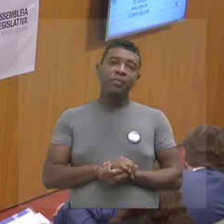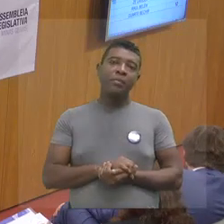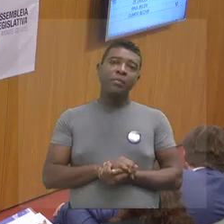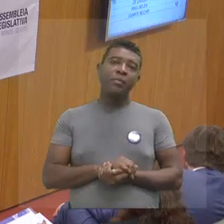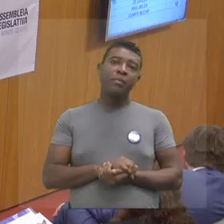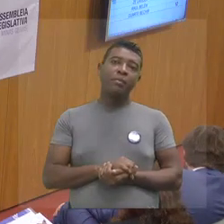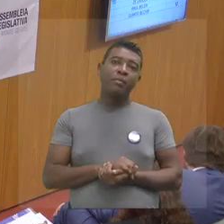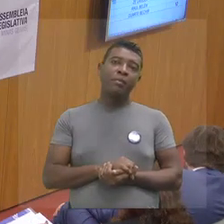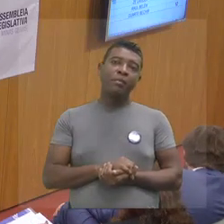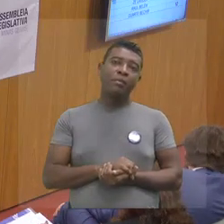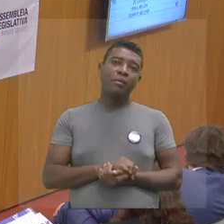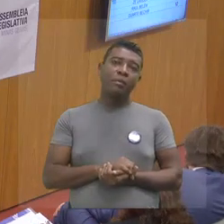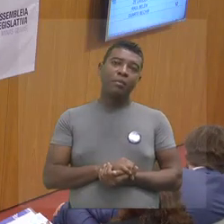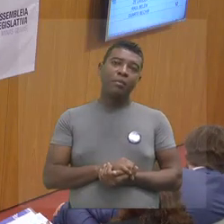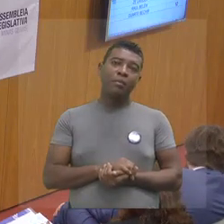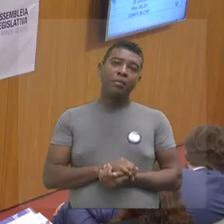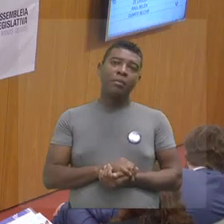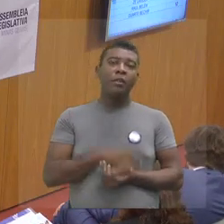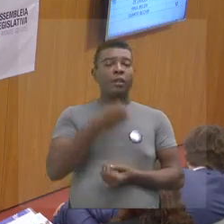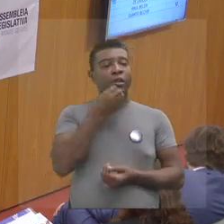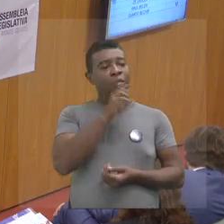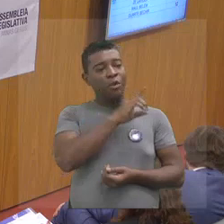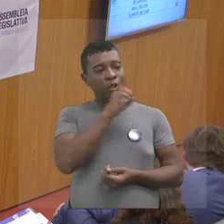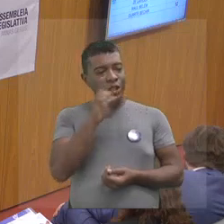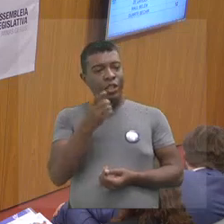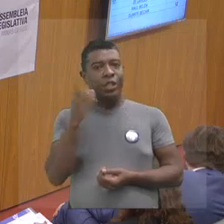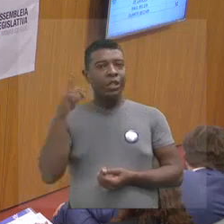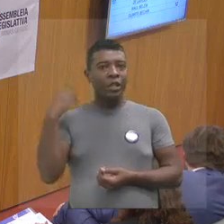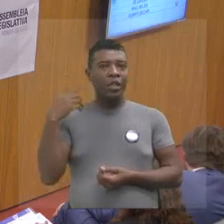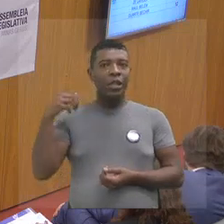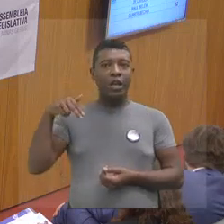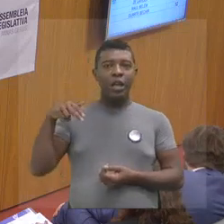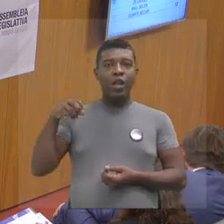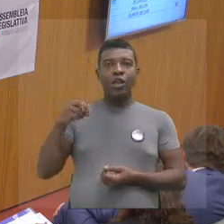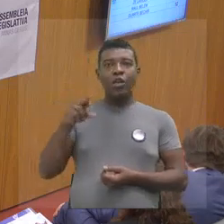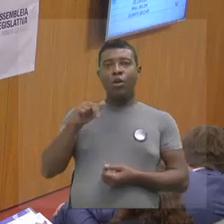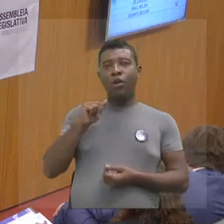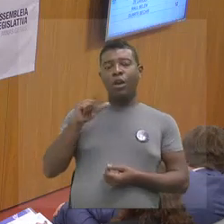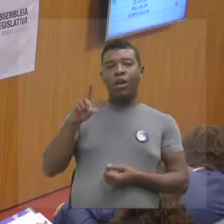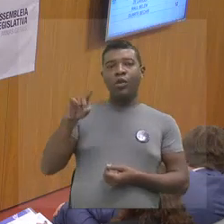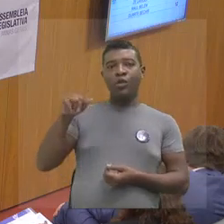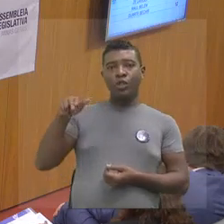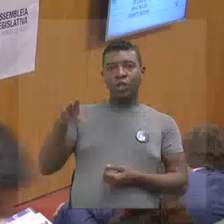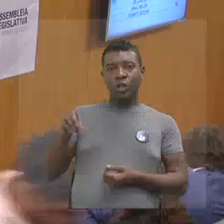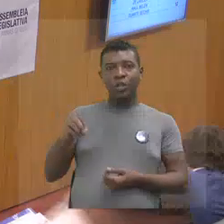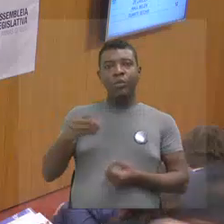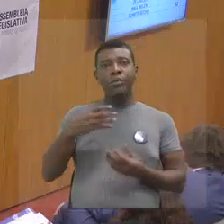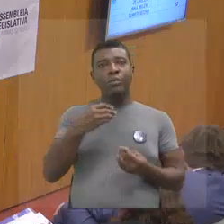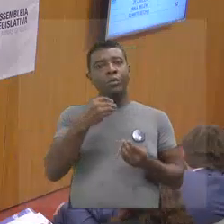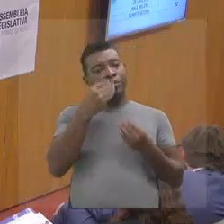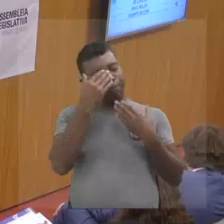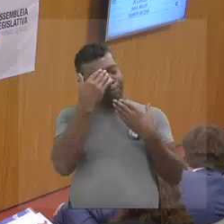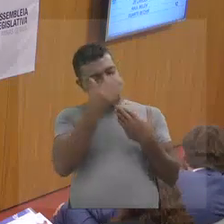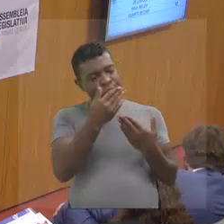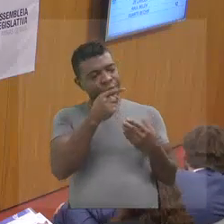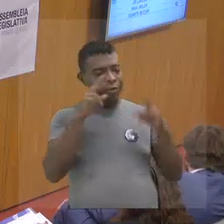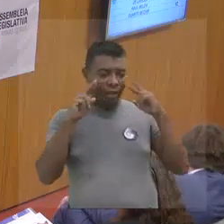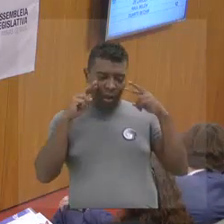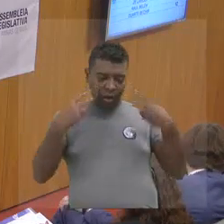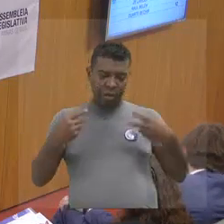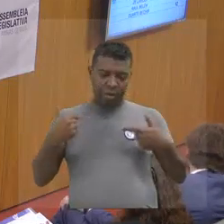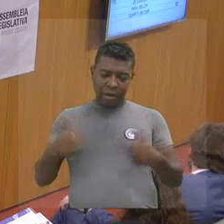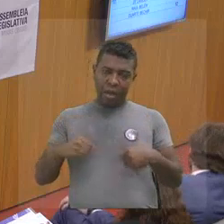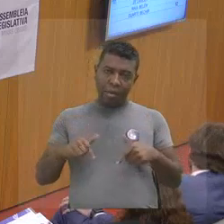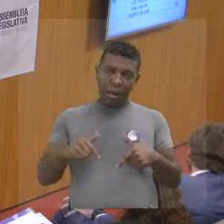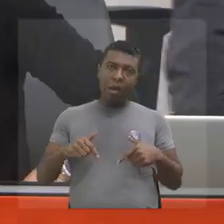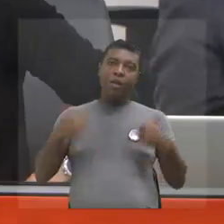muito bom dia Deputado noral dia no primeiro queria te agradecer pelo reconhecimento de um trabalho que é um trabalho